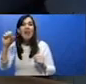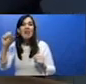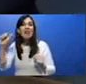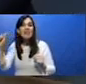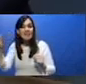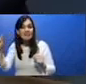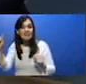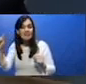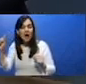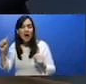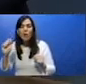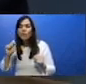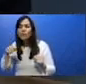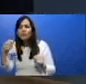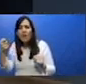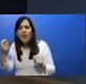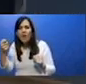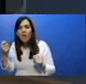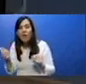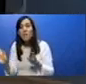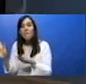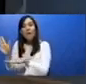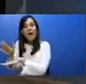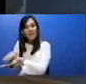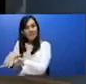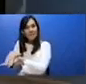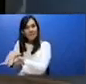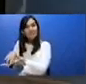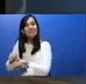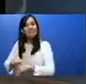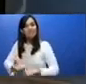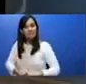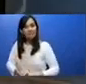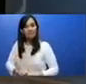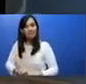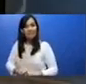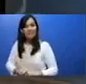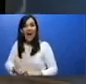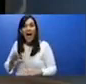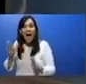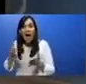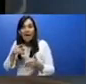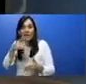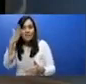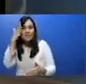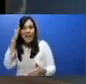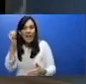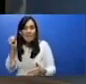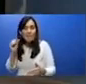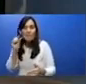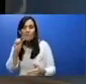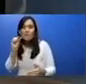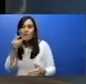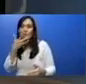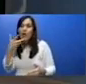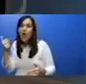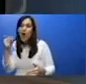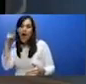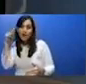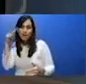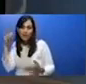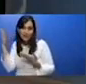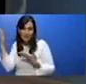ouviram falar da famosa Mona Lisa? Pois agora você vai conhecer um pouquinho melhor a história